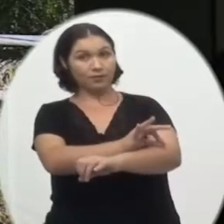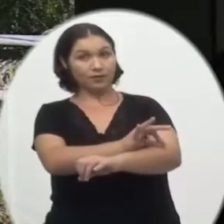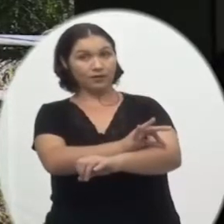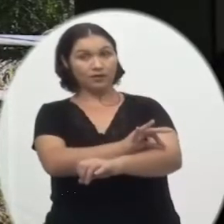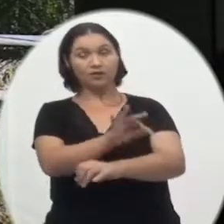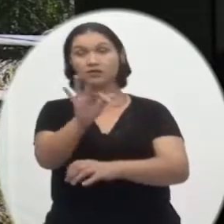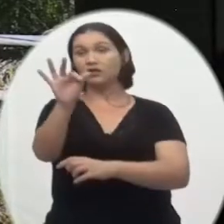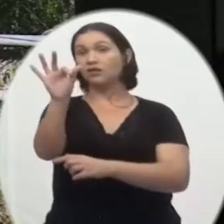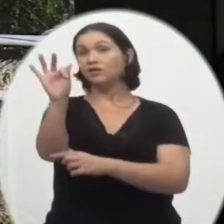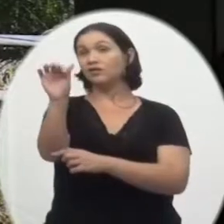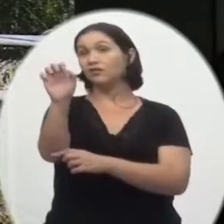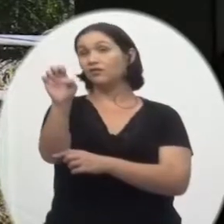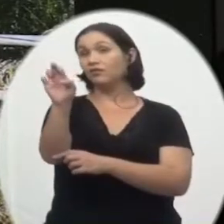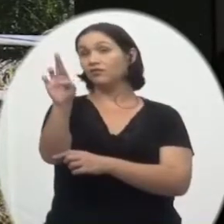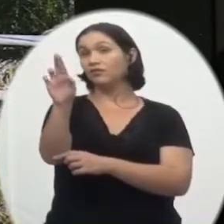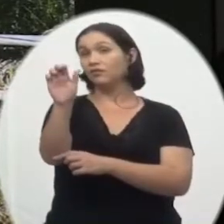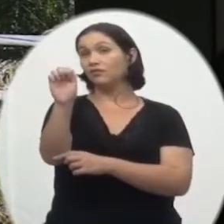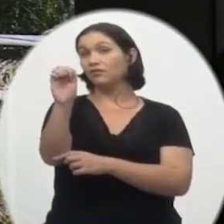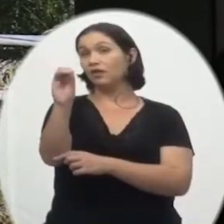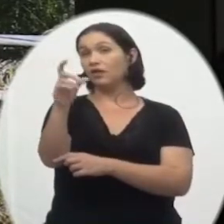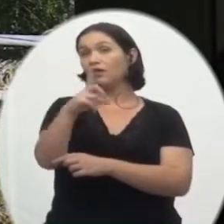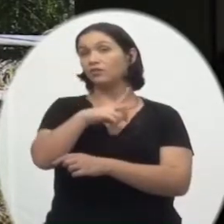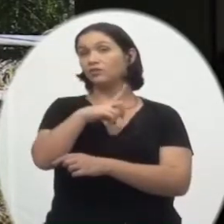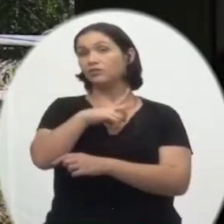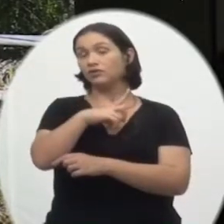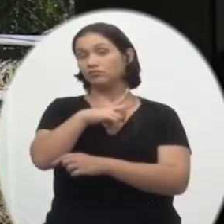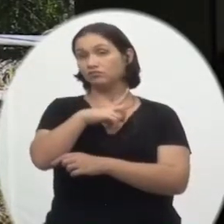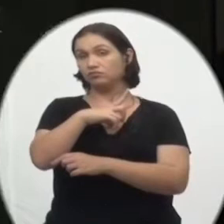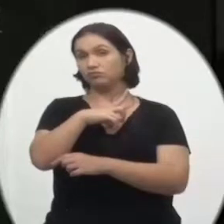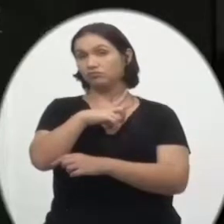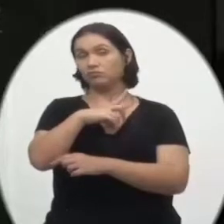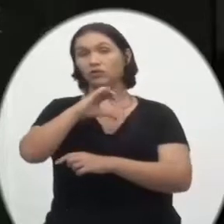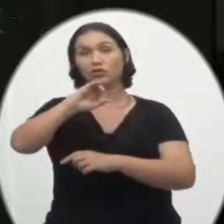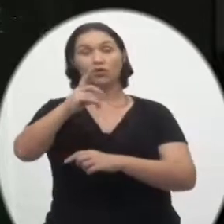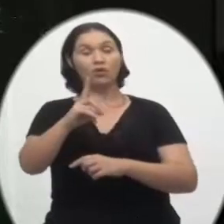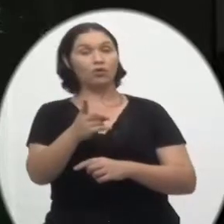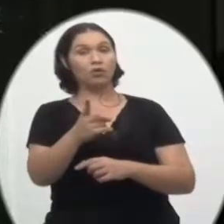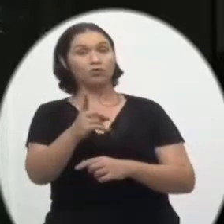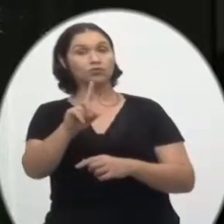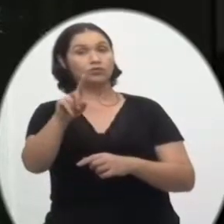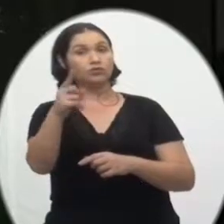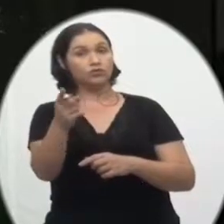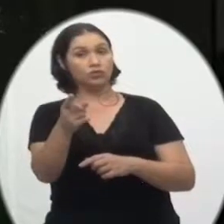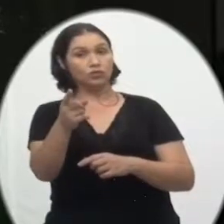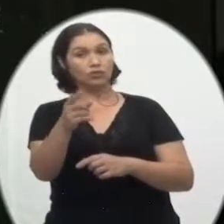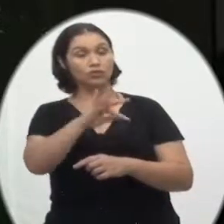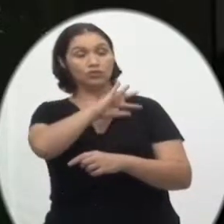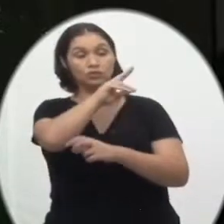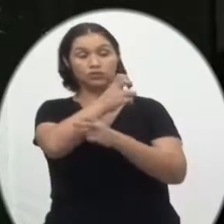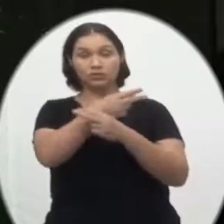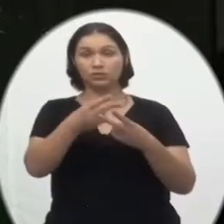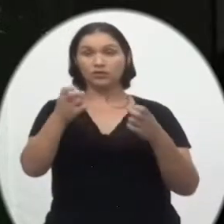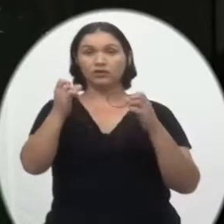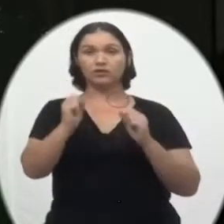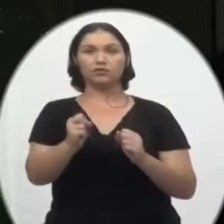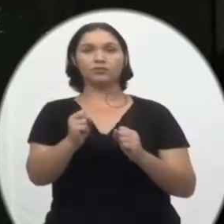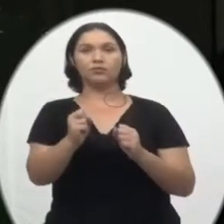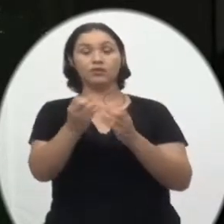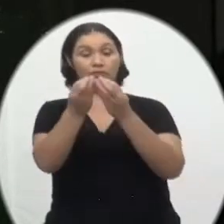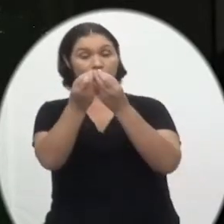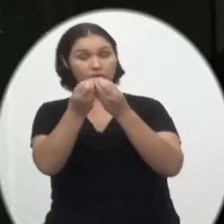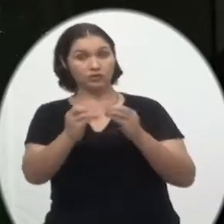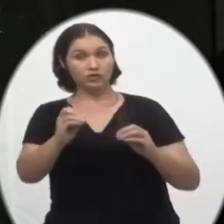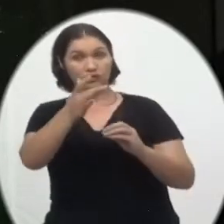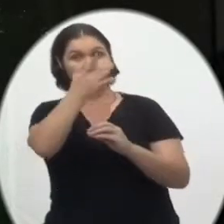africanizadas, ou de qualquer outro inseto ou animal que possa causar danos ou incômodos aos munícipes. Então, nós